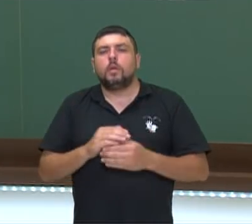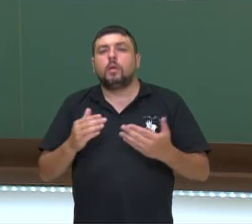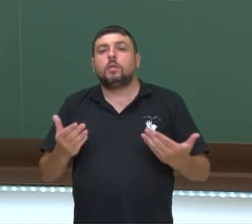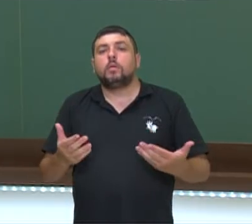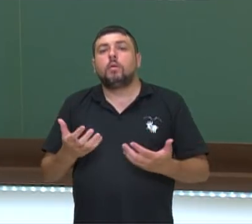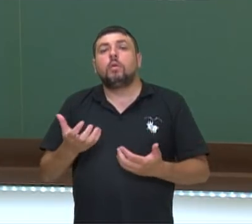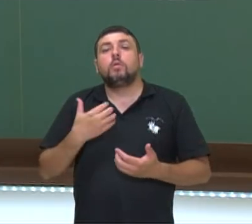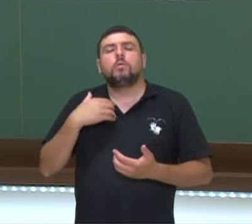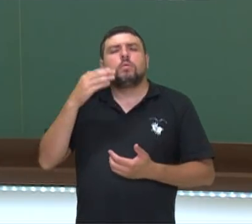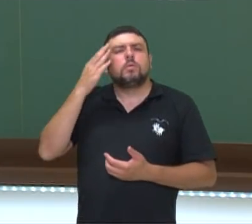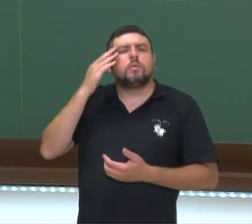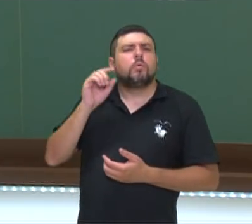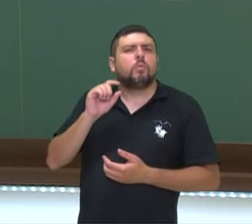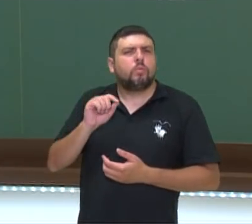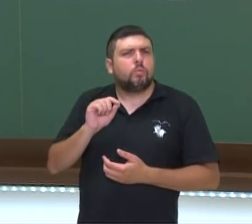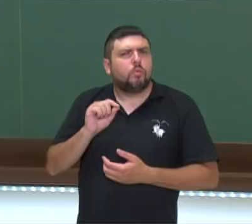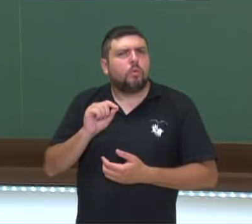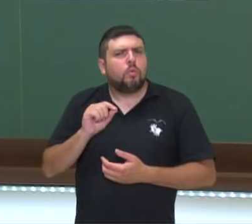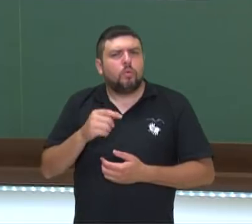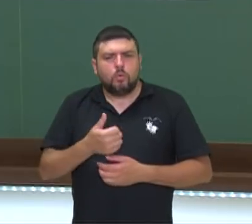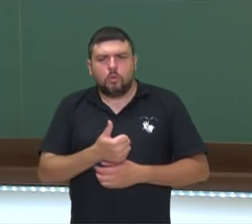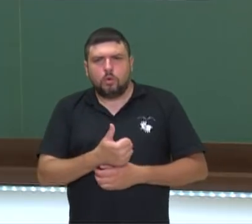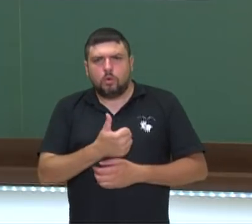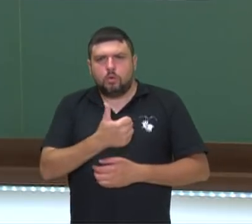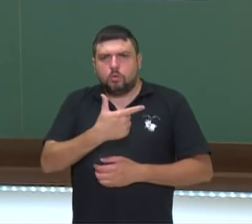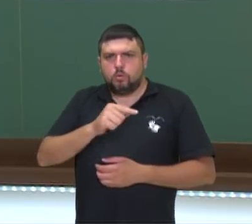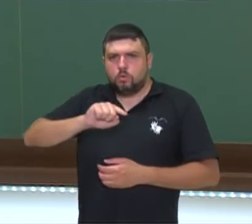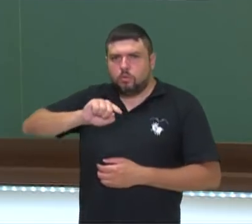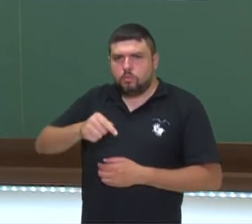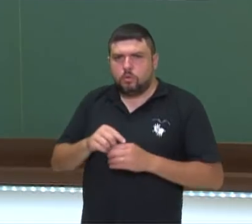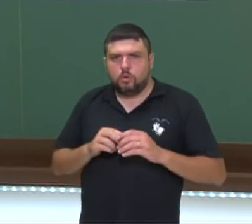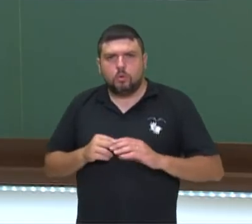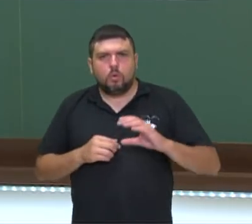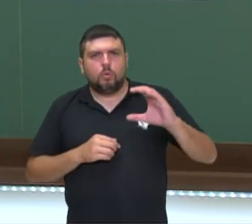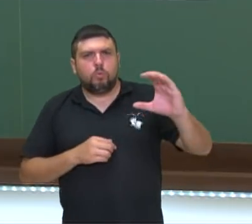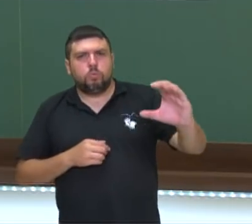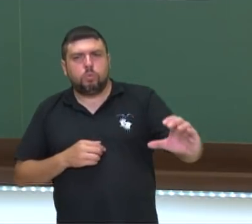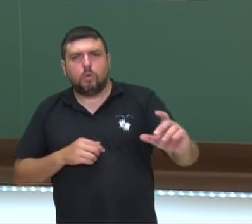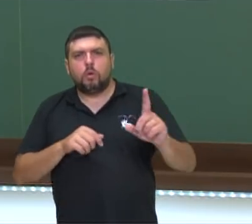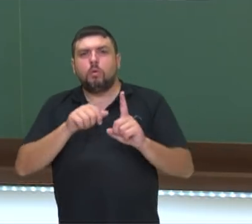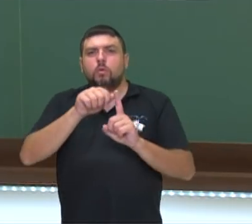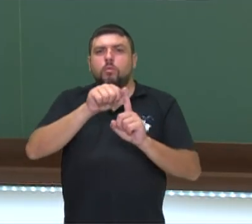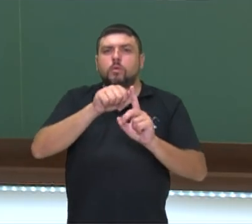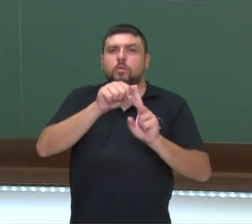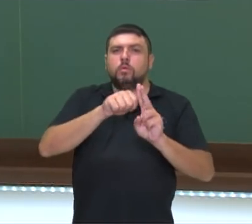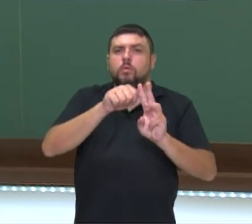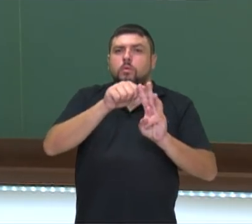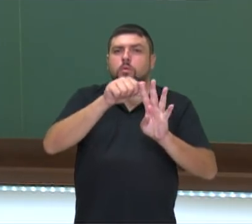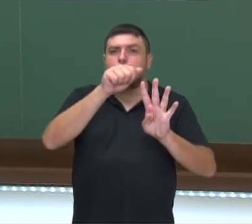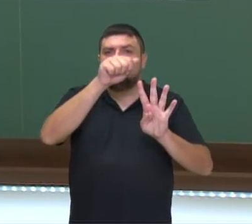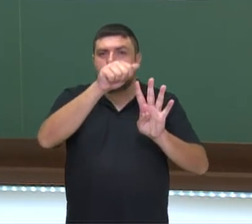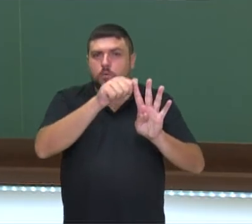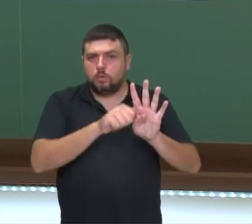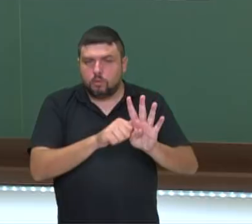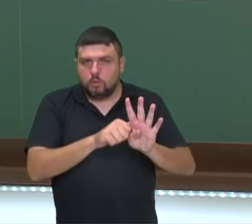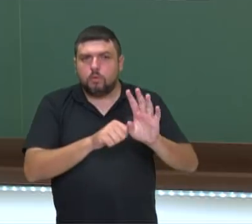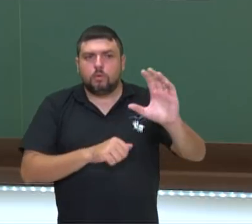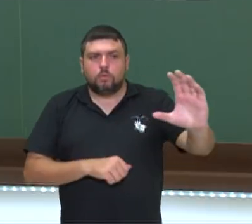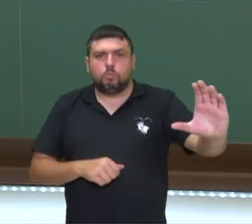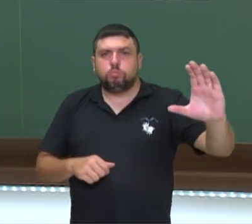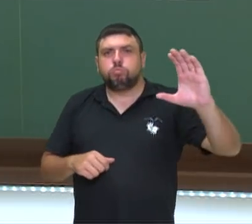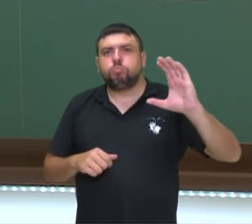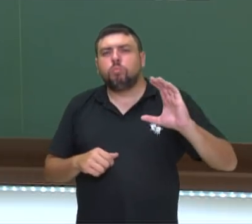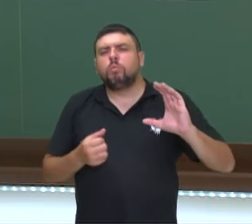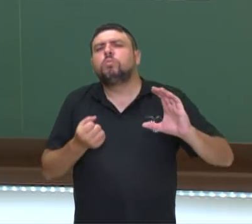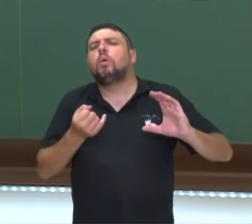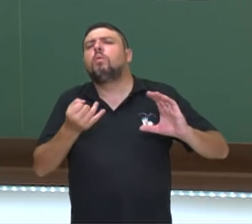que aqui? Eu quero saber qual é o valor atual, ou seja, qual é o capital que nós temos aqui. Então, esta é a nossa